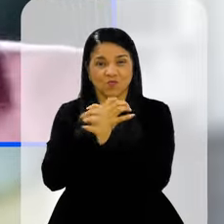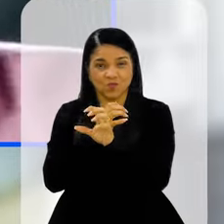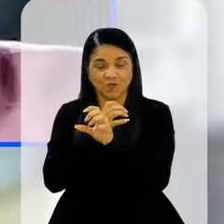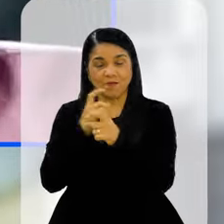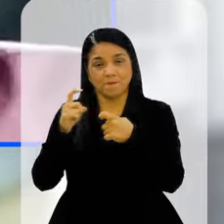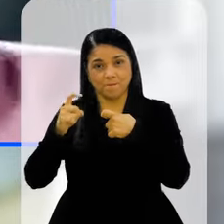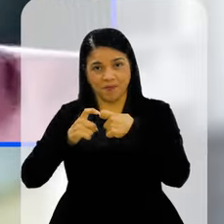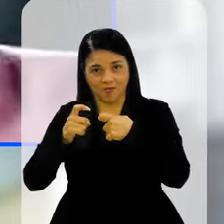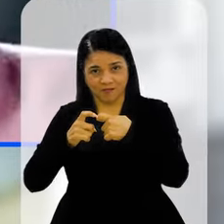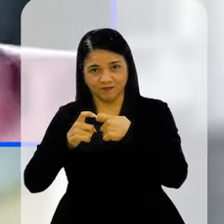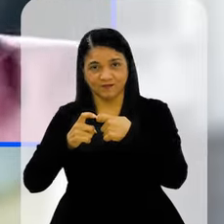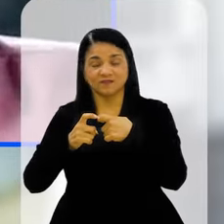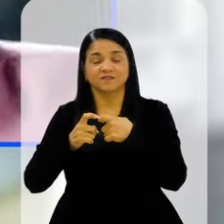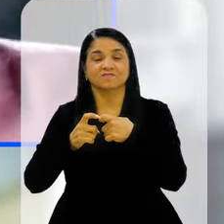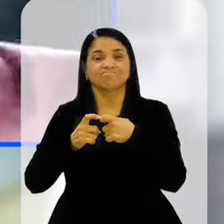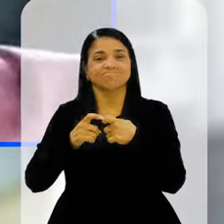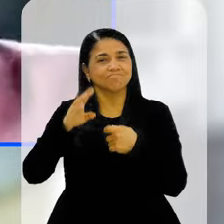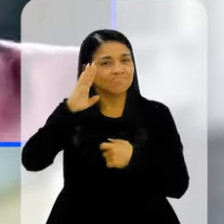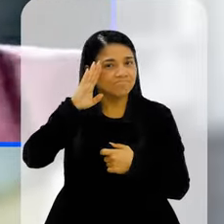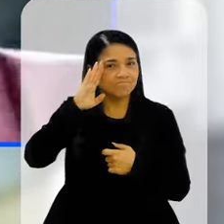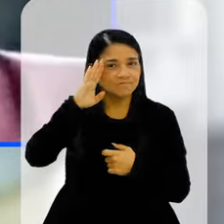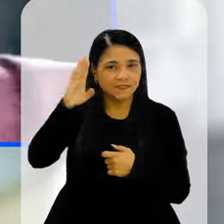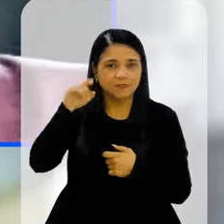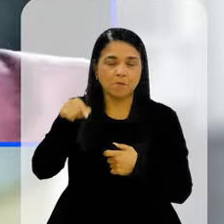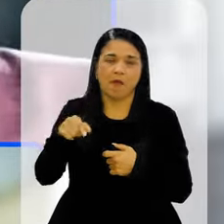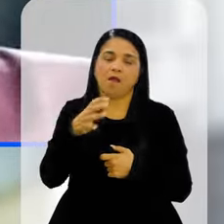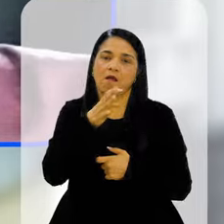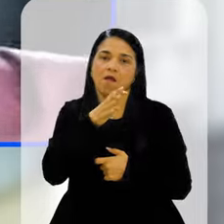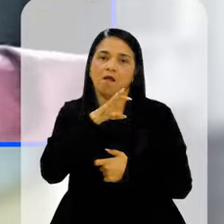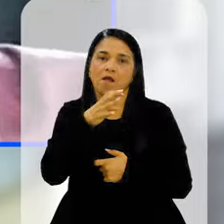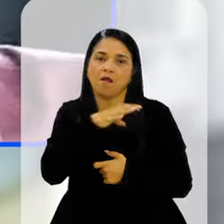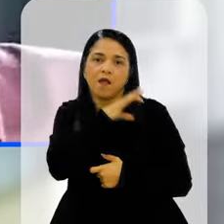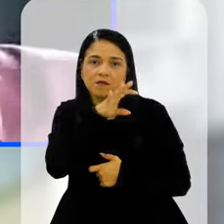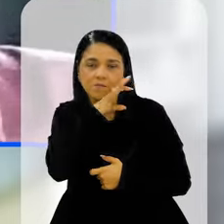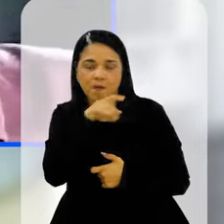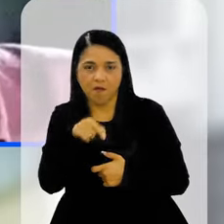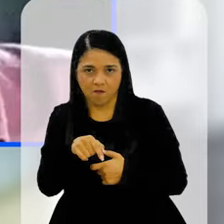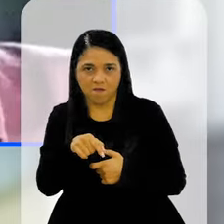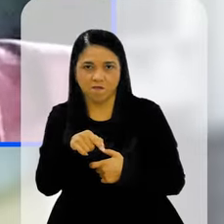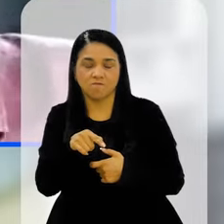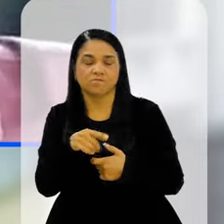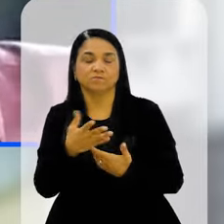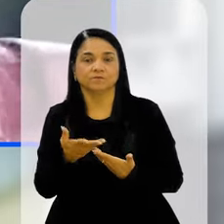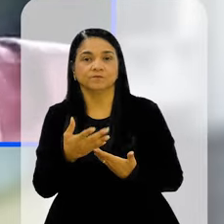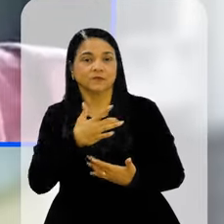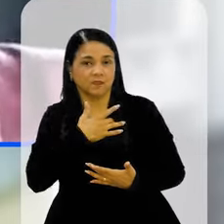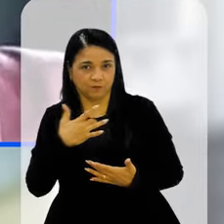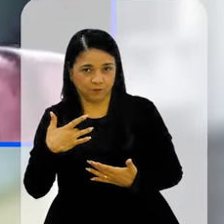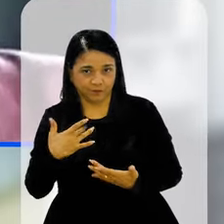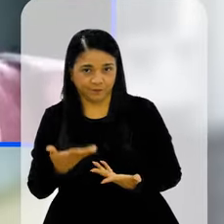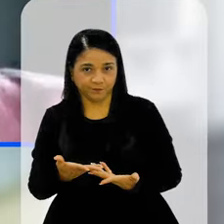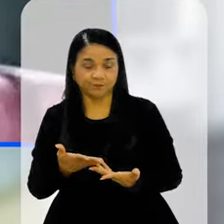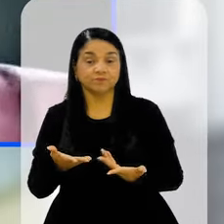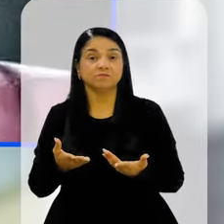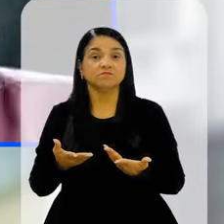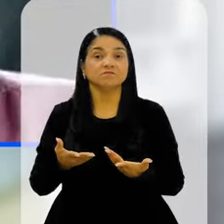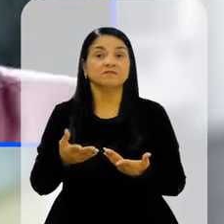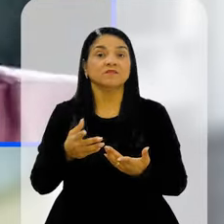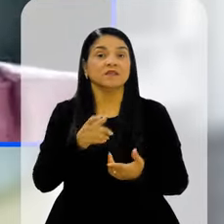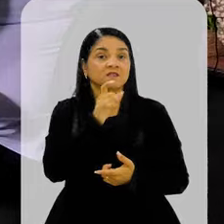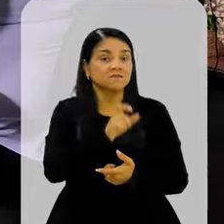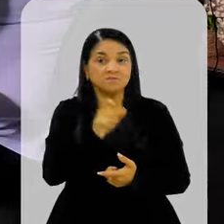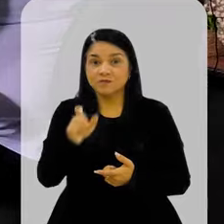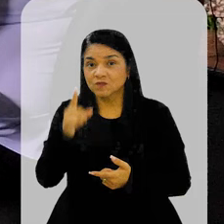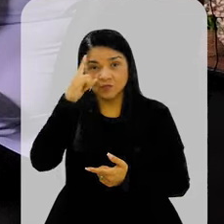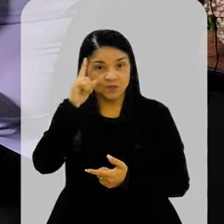sobretudo oncologia e ortopedia, que são as maiores demandas aí em termos de